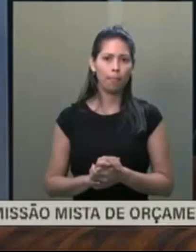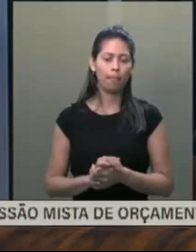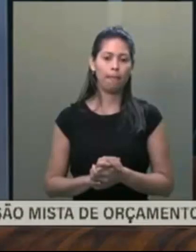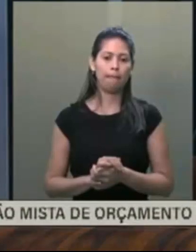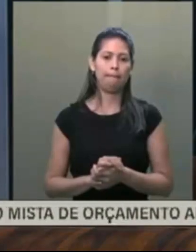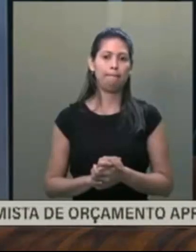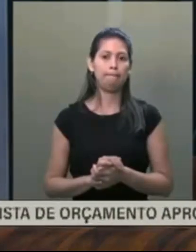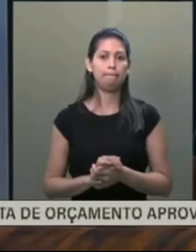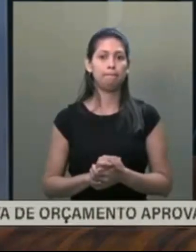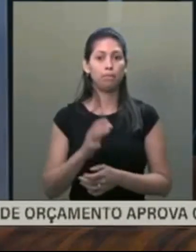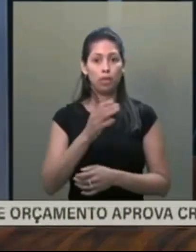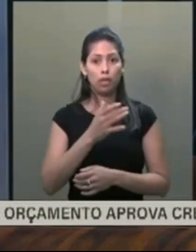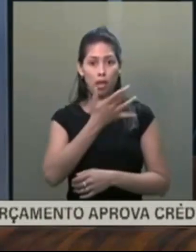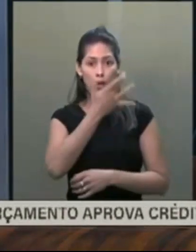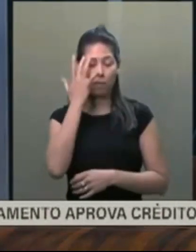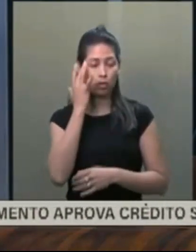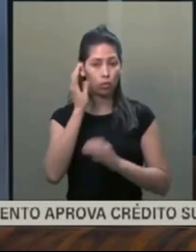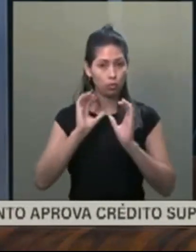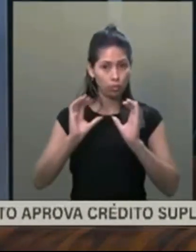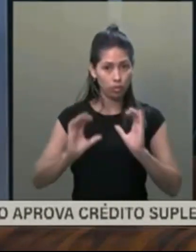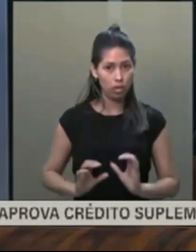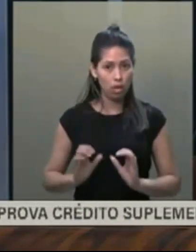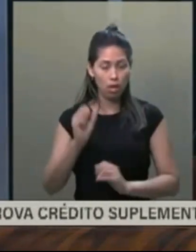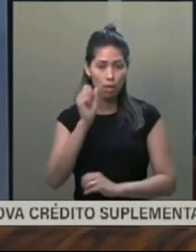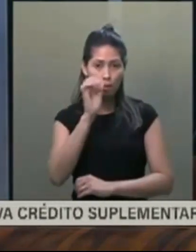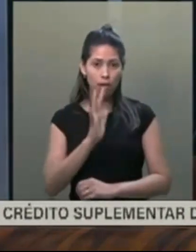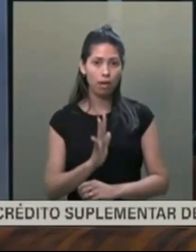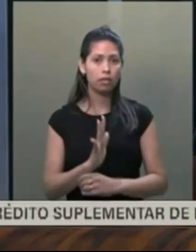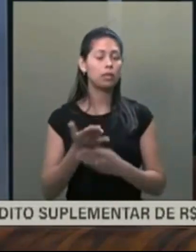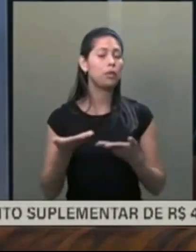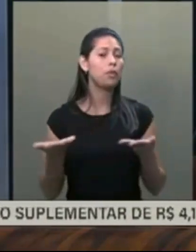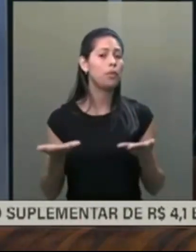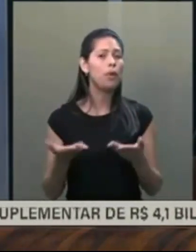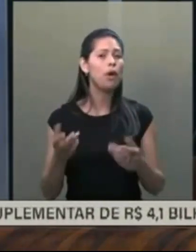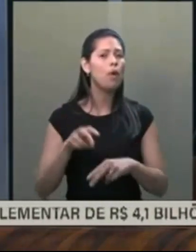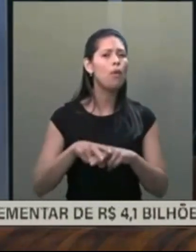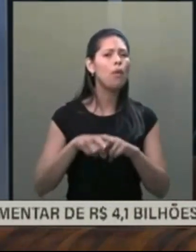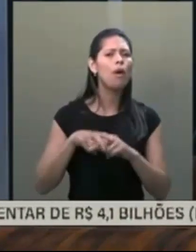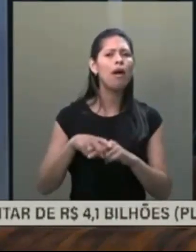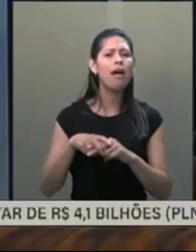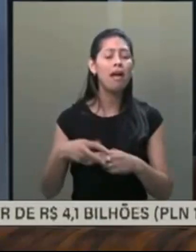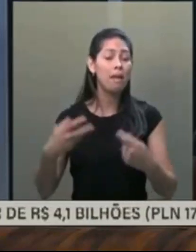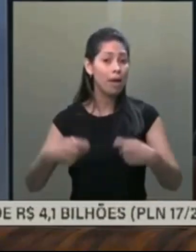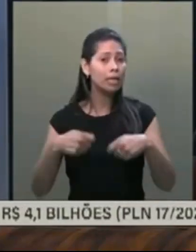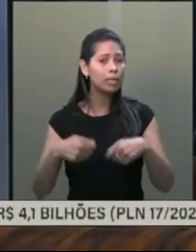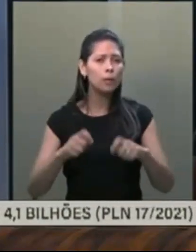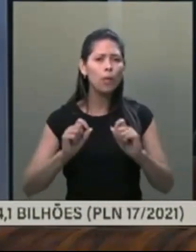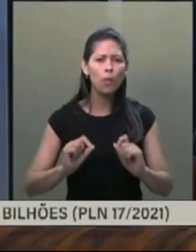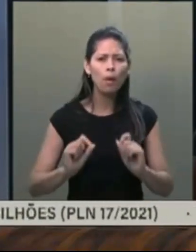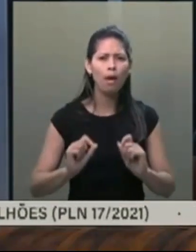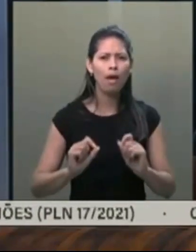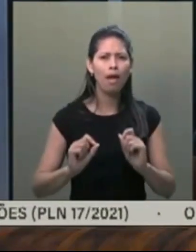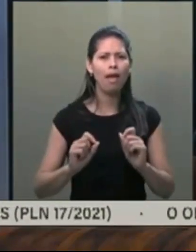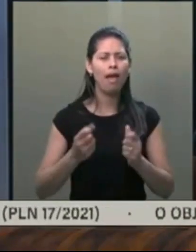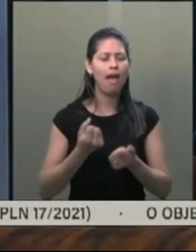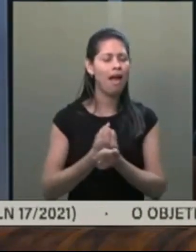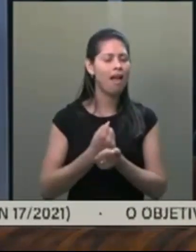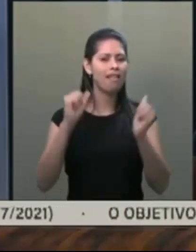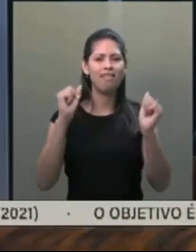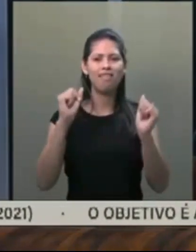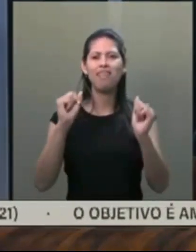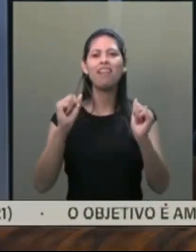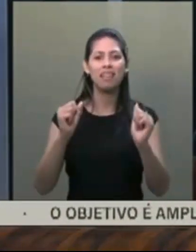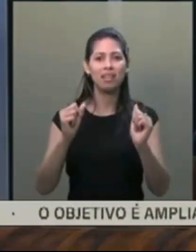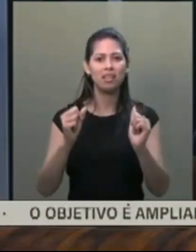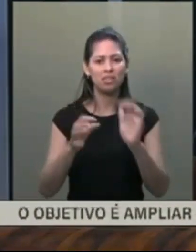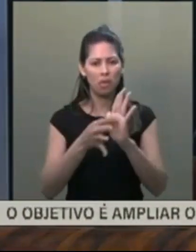do cidadão brasileiro. Ou seja, a liberdade de criticar, senador Carlos Fávaro,